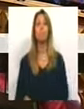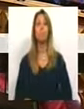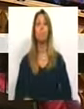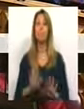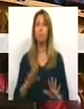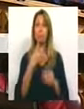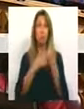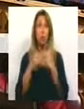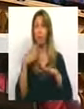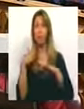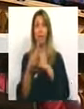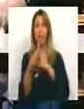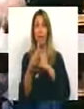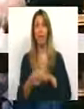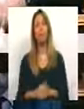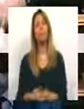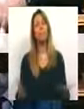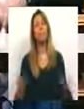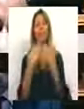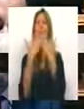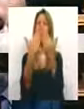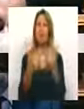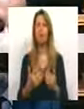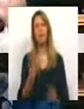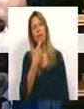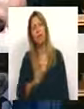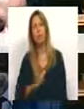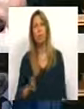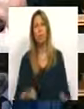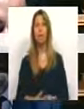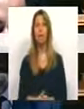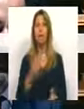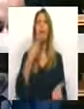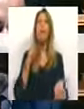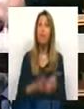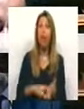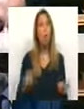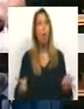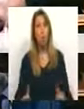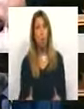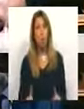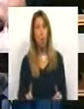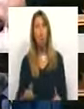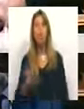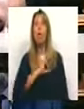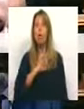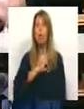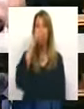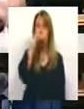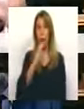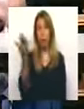Eu fiz uma pergunta muito direta. Agradecia que respondesse. É verdade ou não é que o Sr. Ministro, que ele